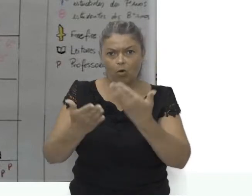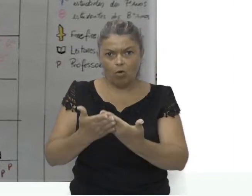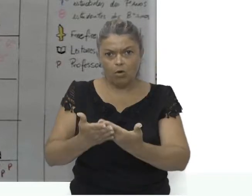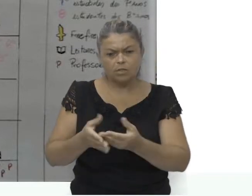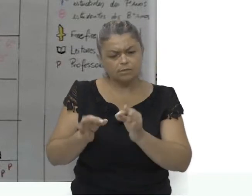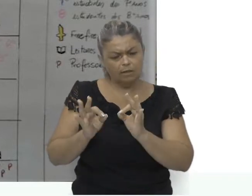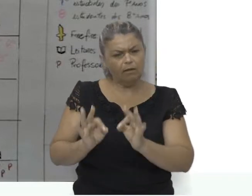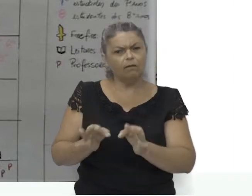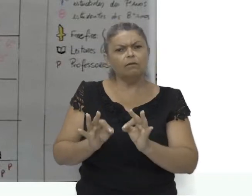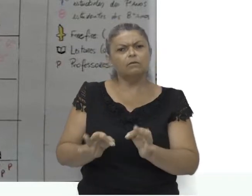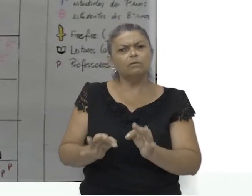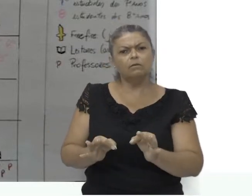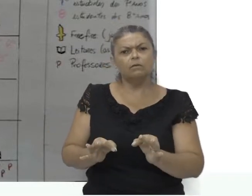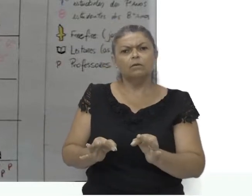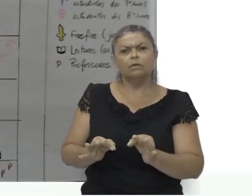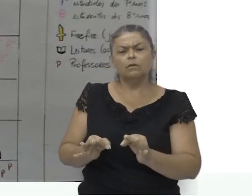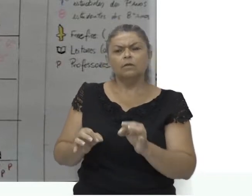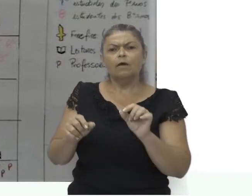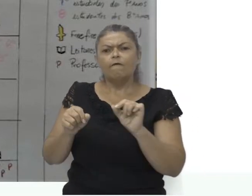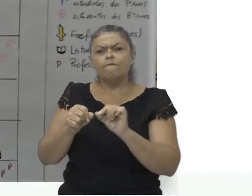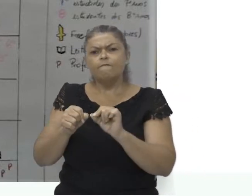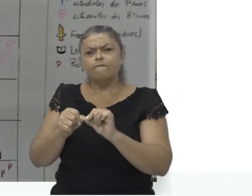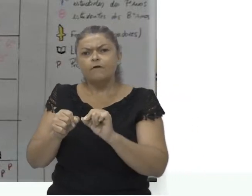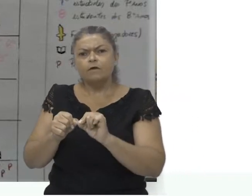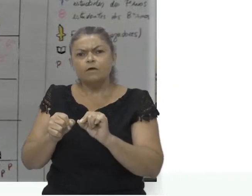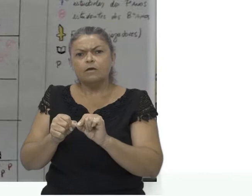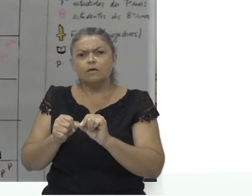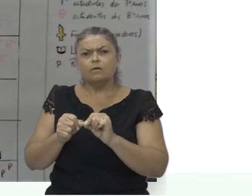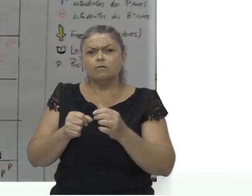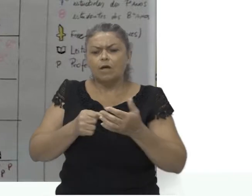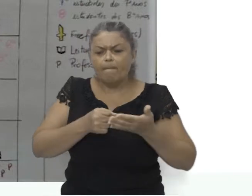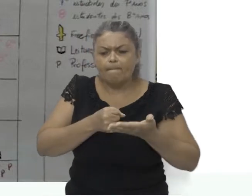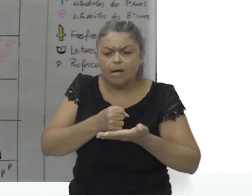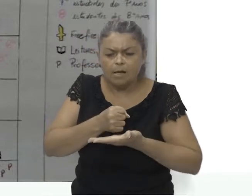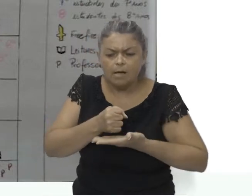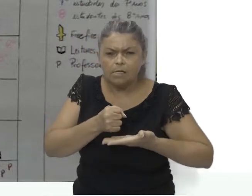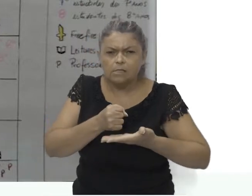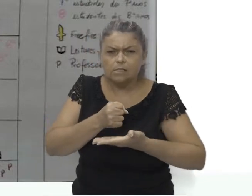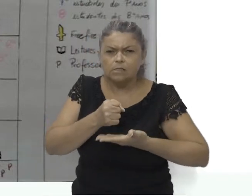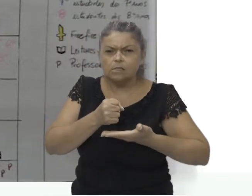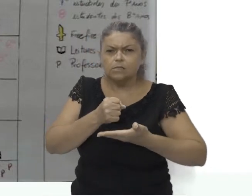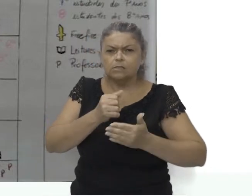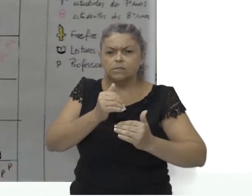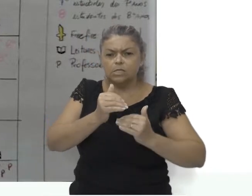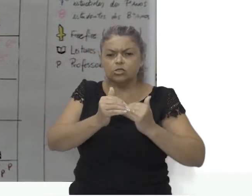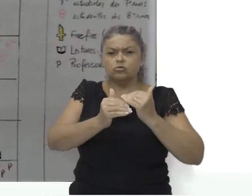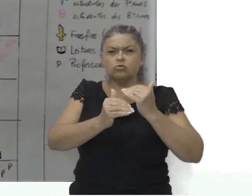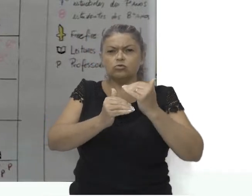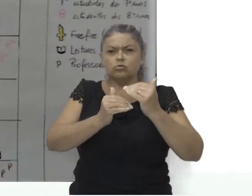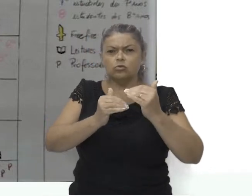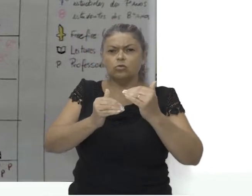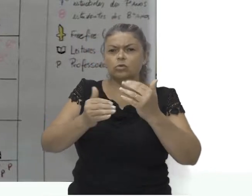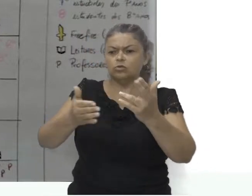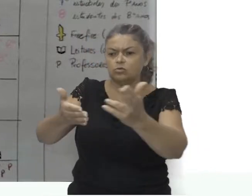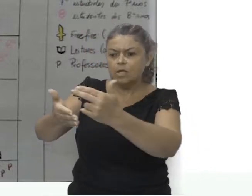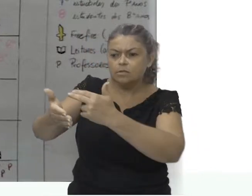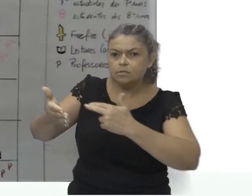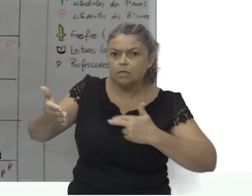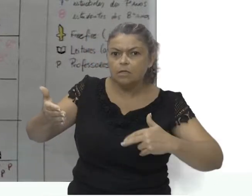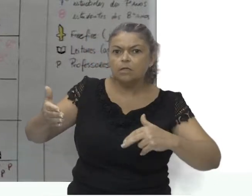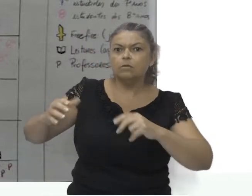certo? Fez aí a base da estrutura da instituição, fez